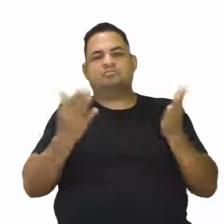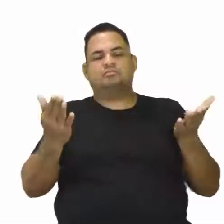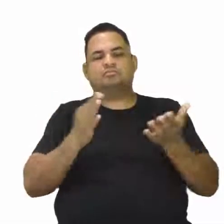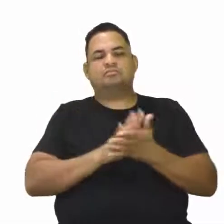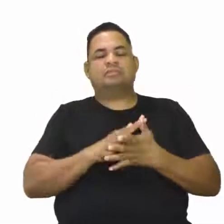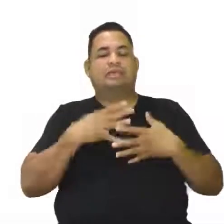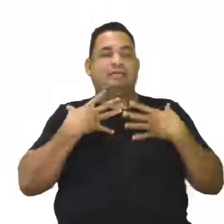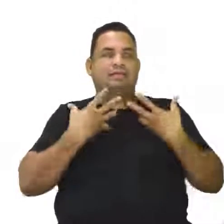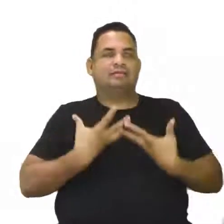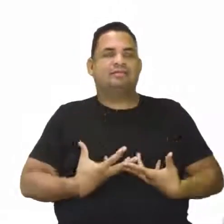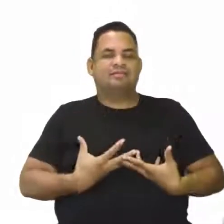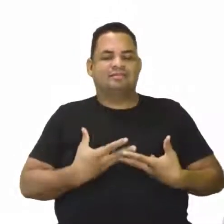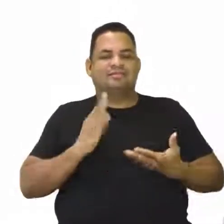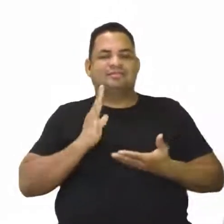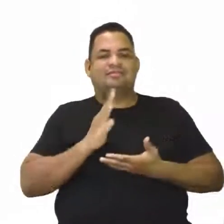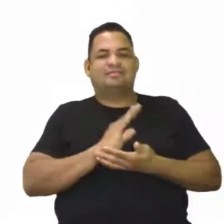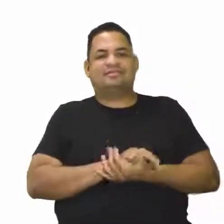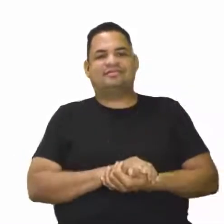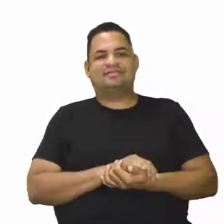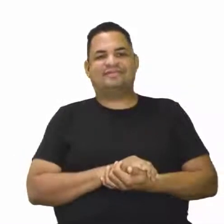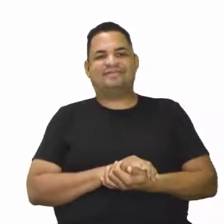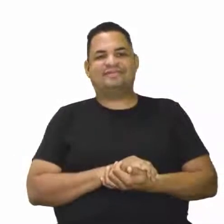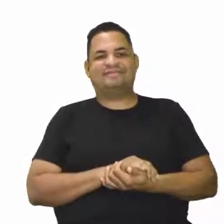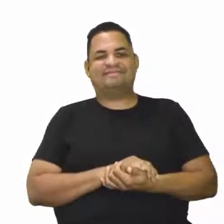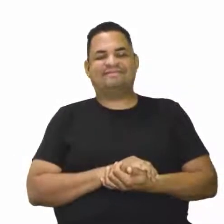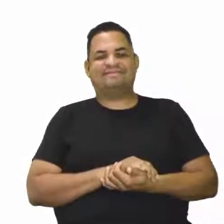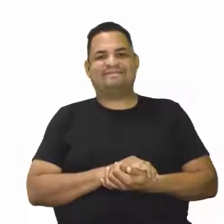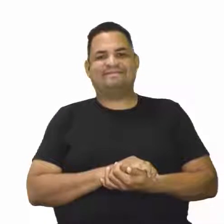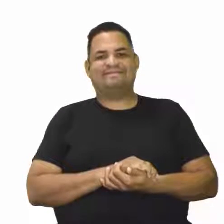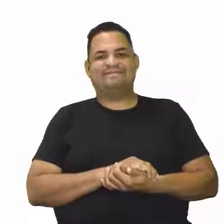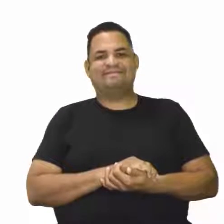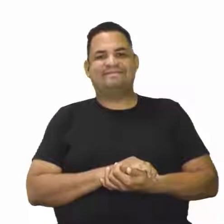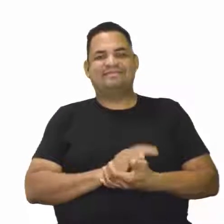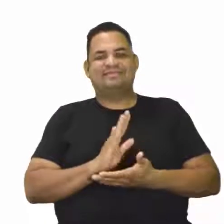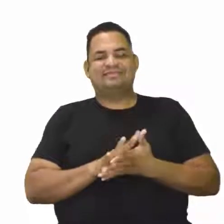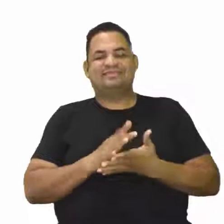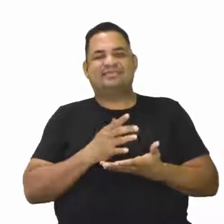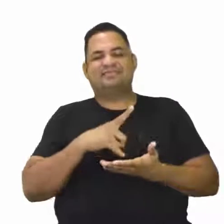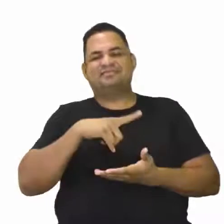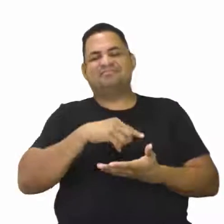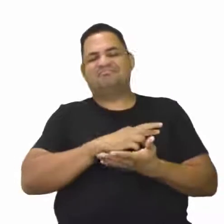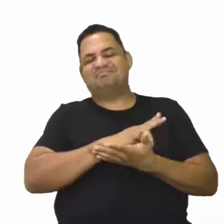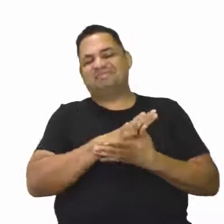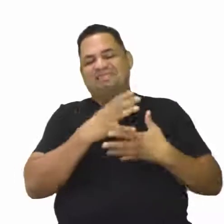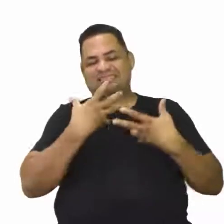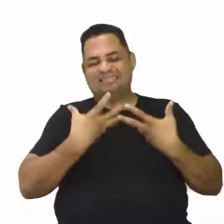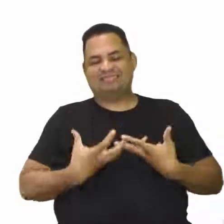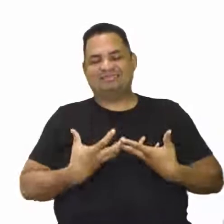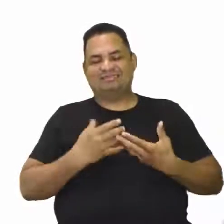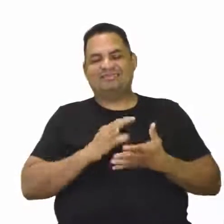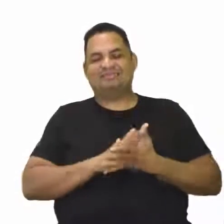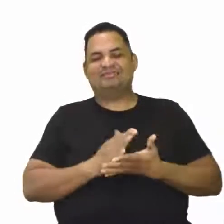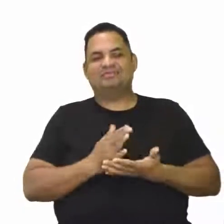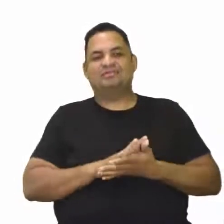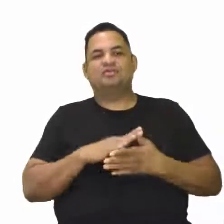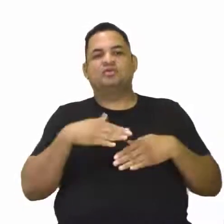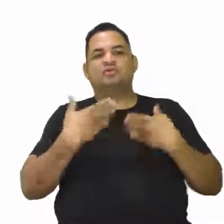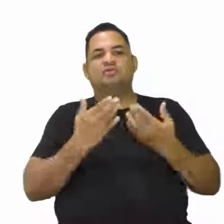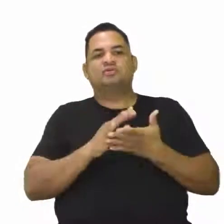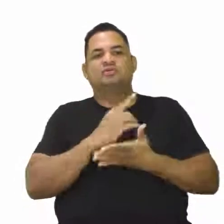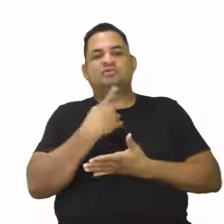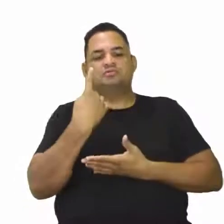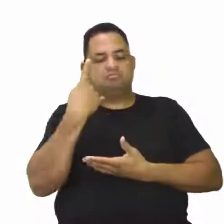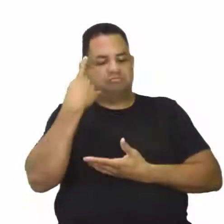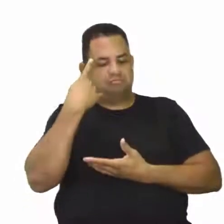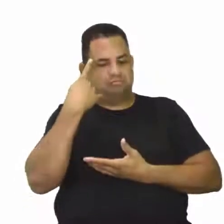cansados já, não estão, não? Eu tô achando que estão cansados já de tanto gênero textual. Vamos lá. Quando nós pensamos em